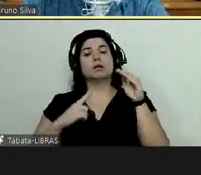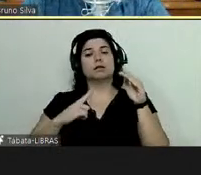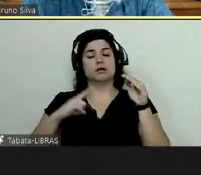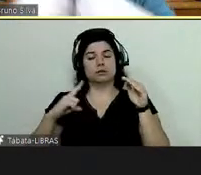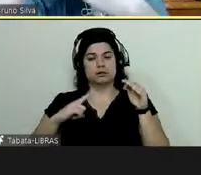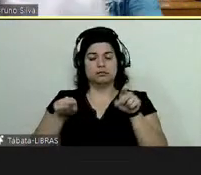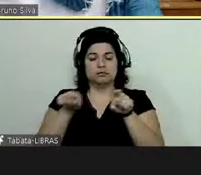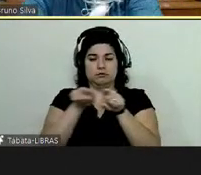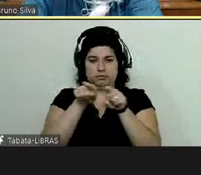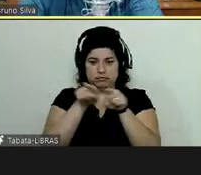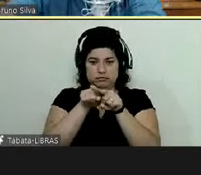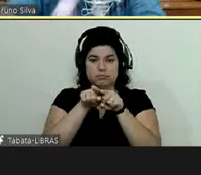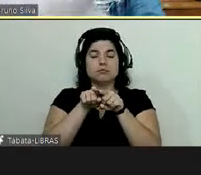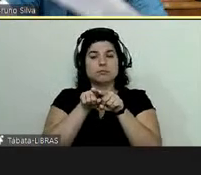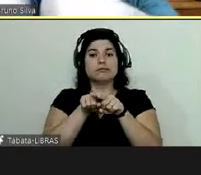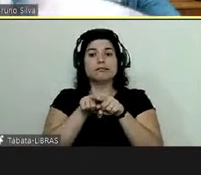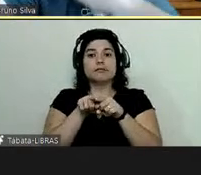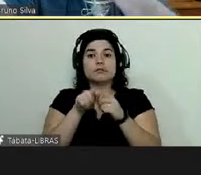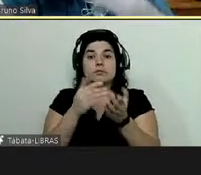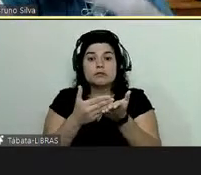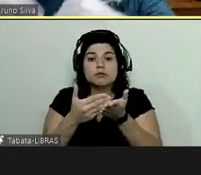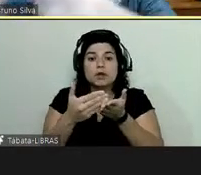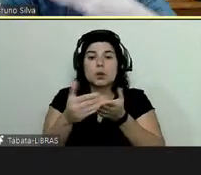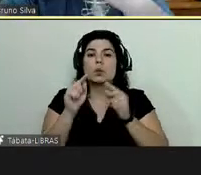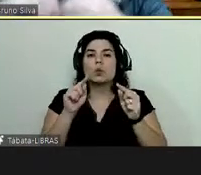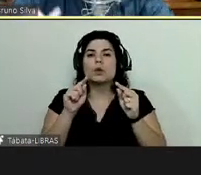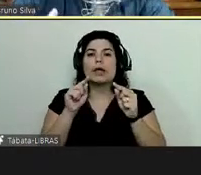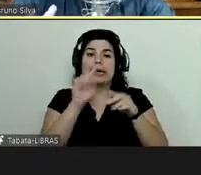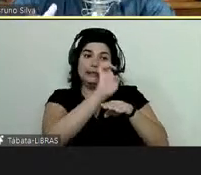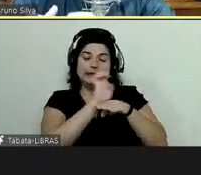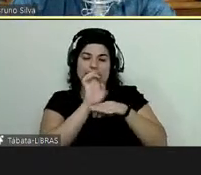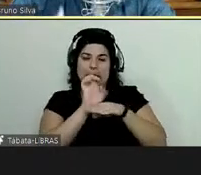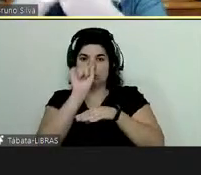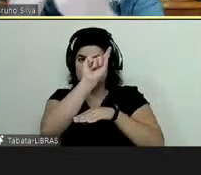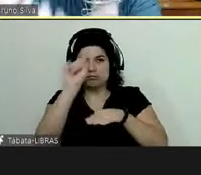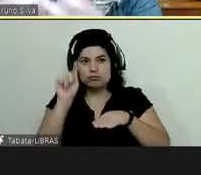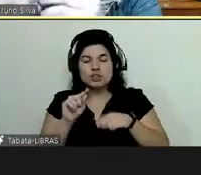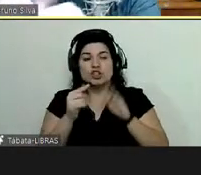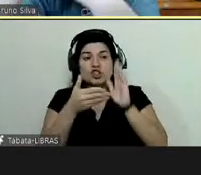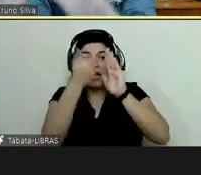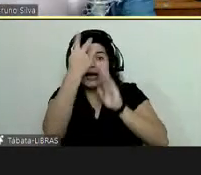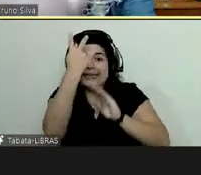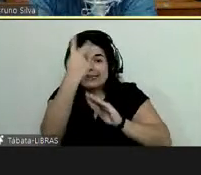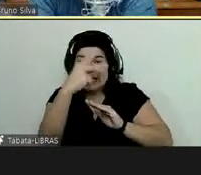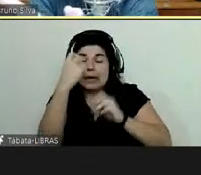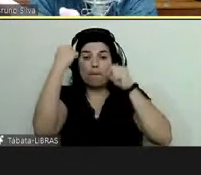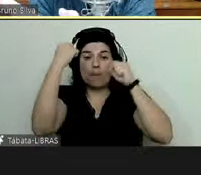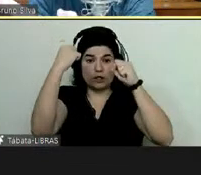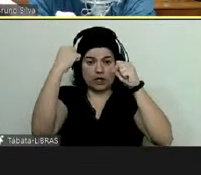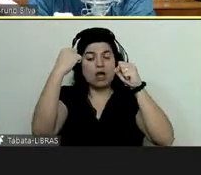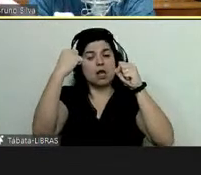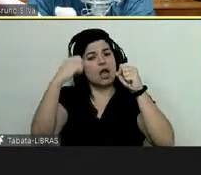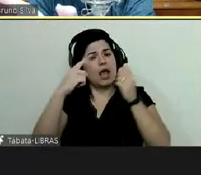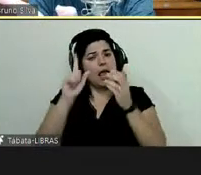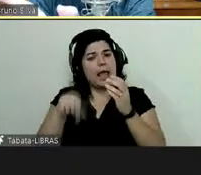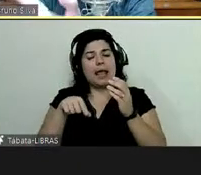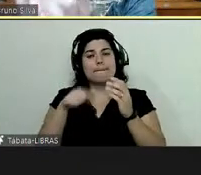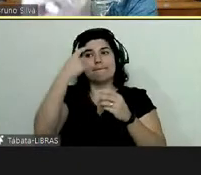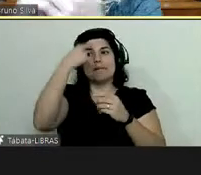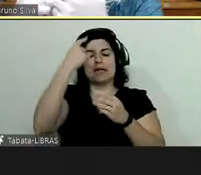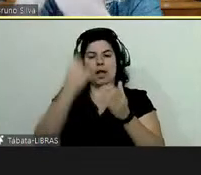Estados por quê Porque naquele contexto retirar a autonomia dos Estados significava poder construir um estado